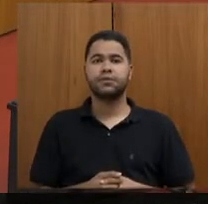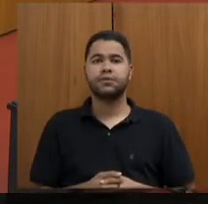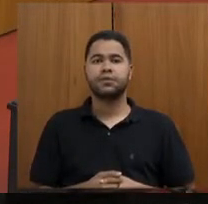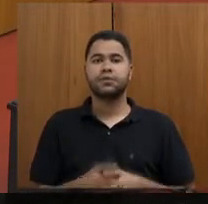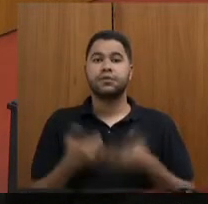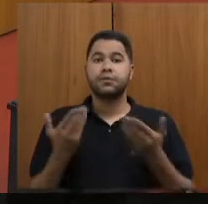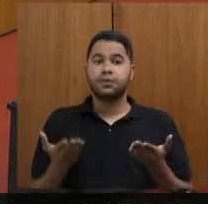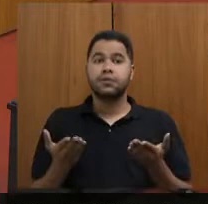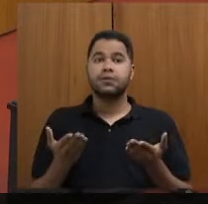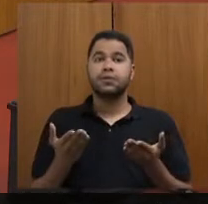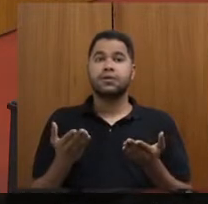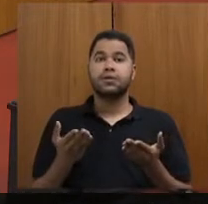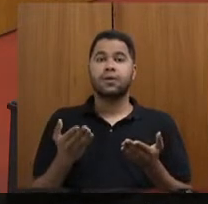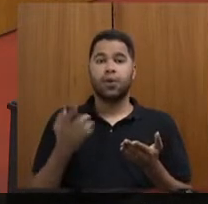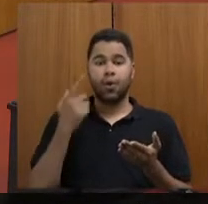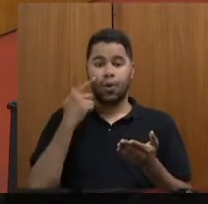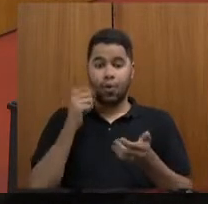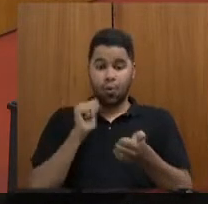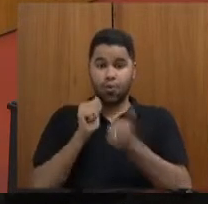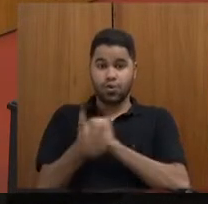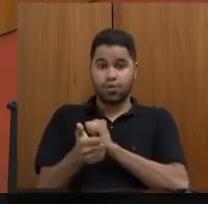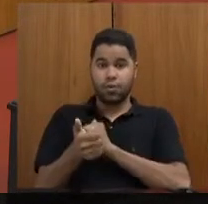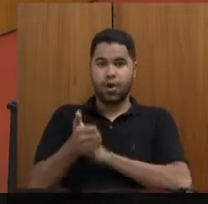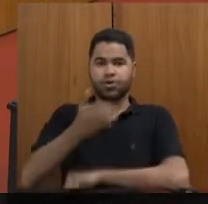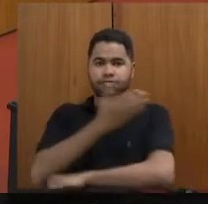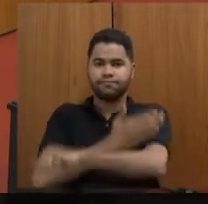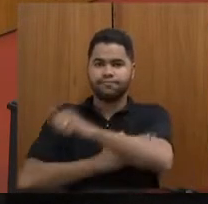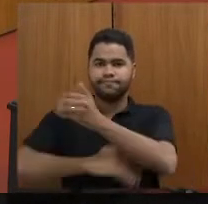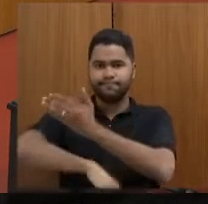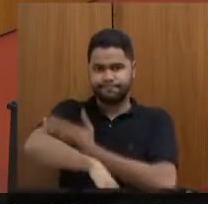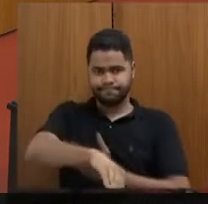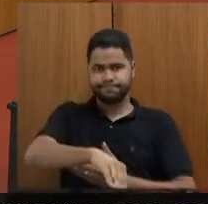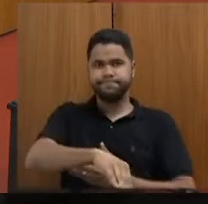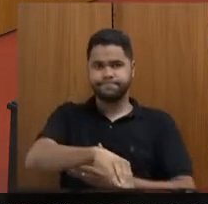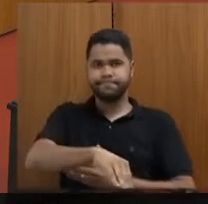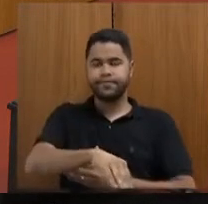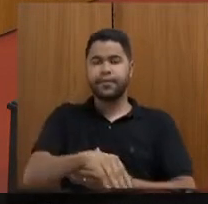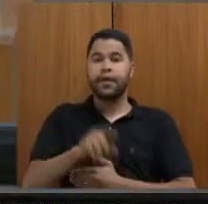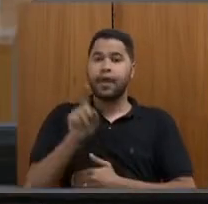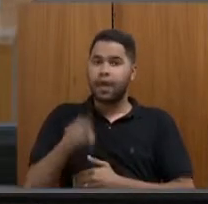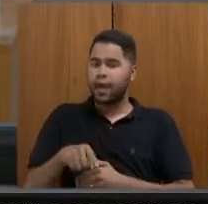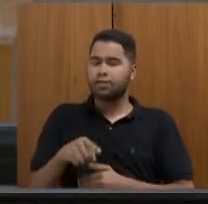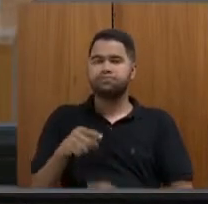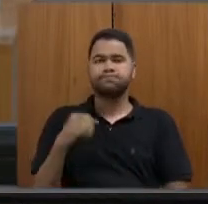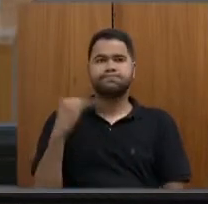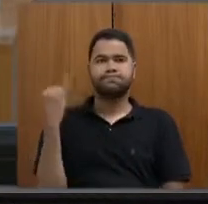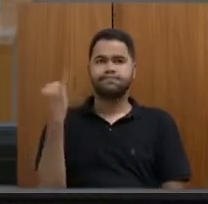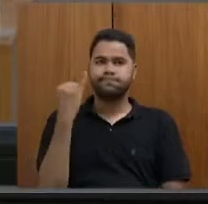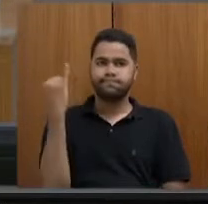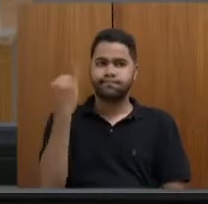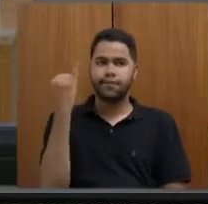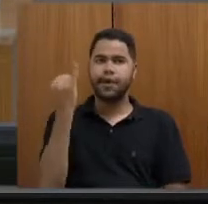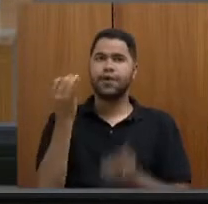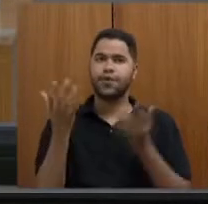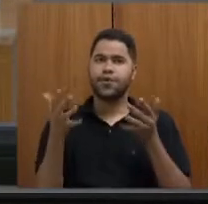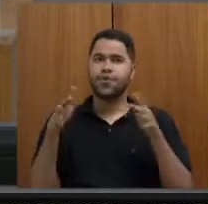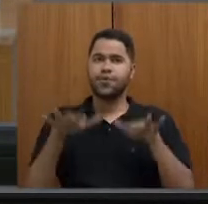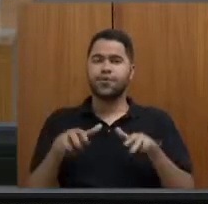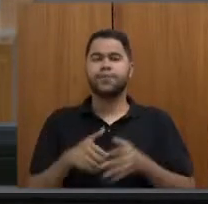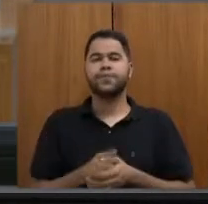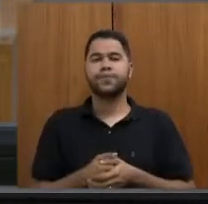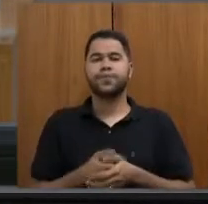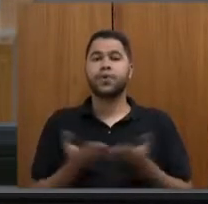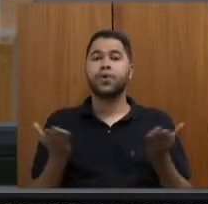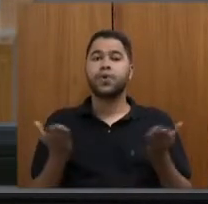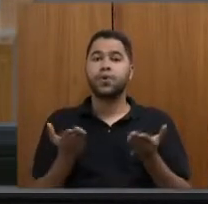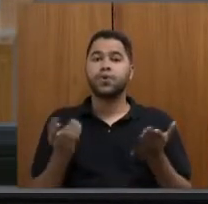Estamos aqui, o esporte paralímpico hoje é um esporte essencialmente de inclusão. E hoje